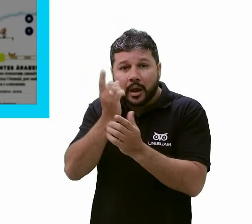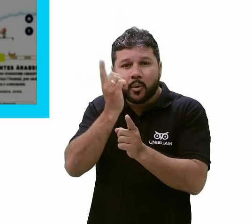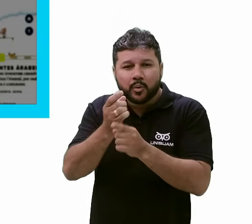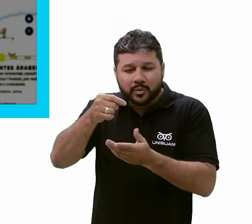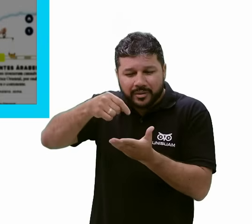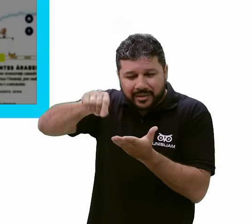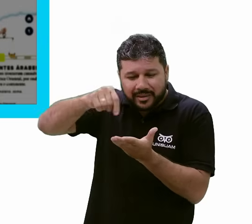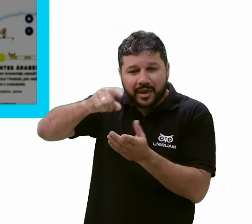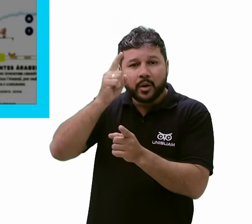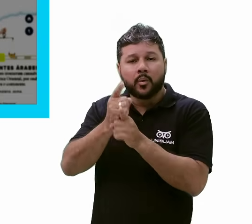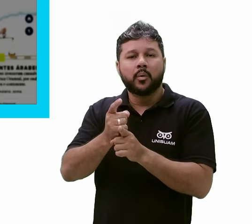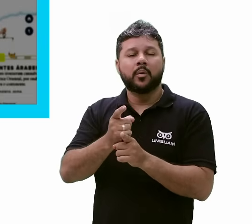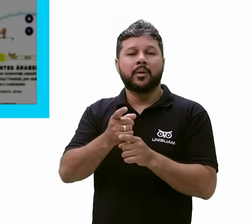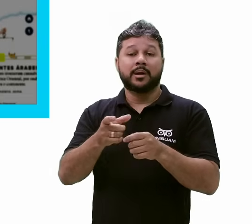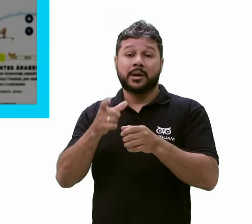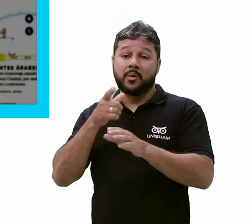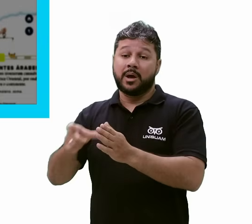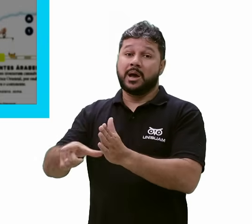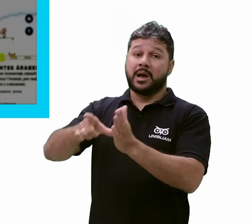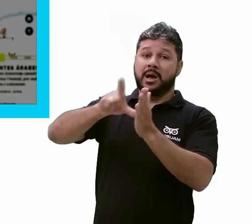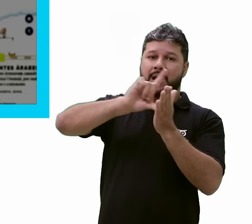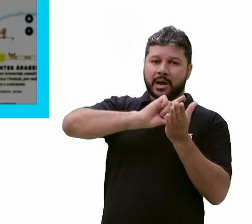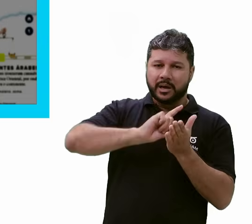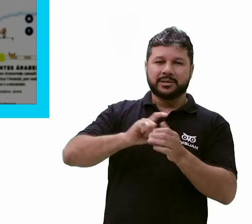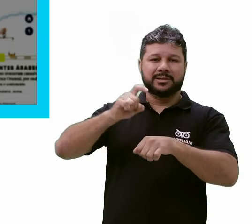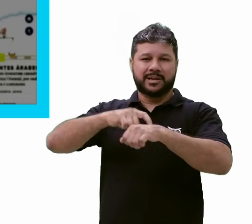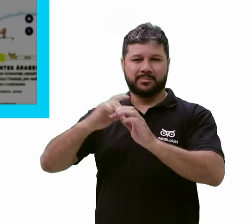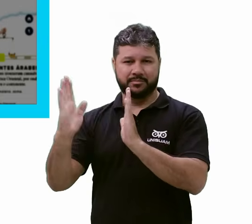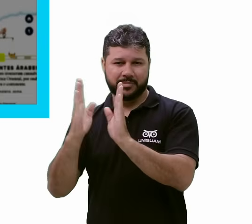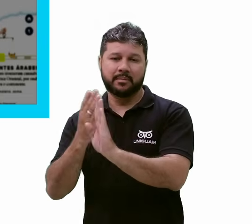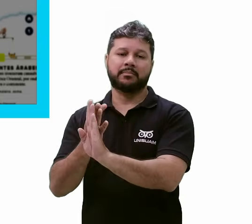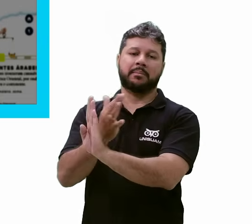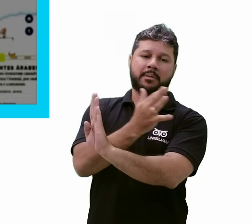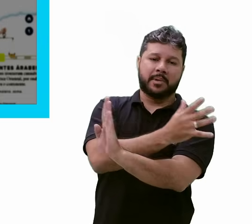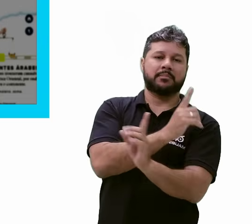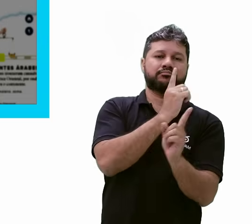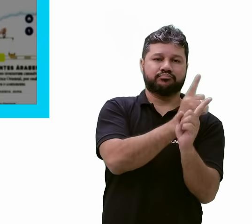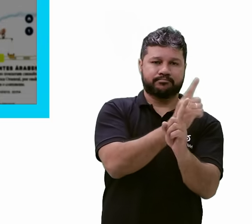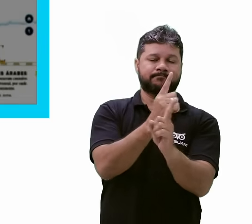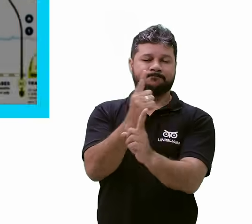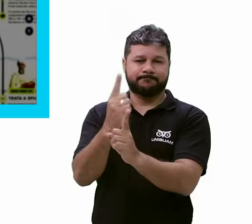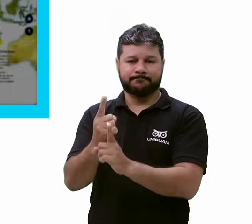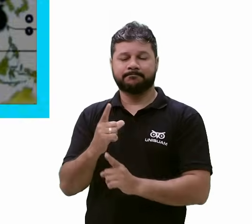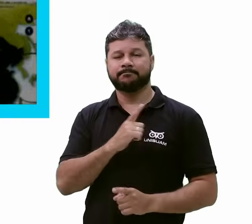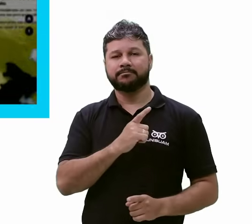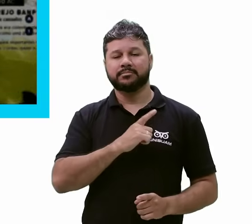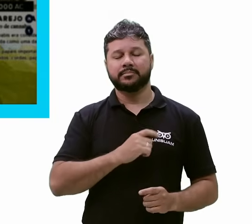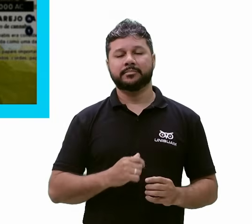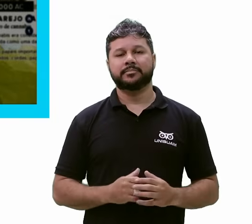arqueologicamente, existem vários relatos até bem anteriores a esse tempo aí, tá?